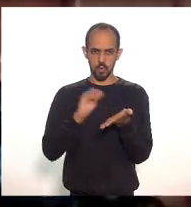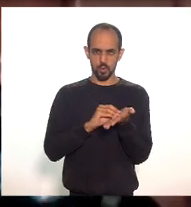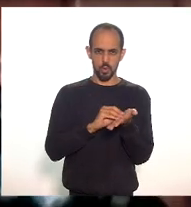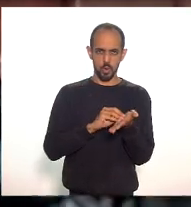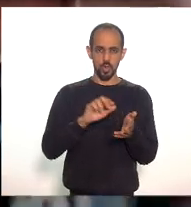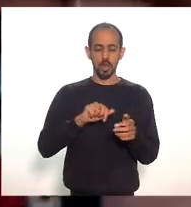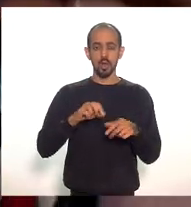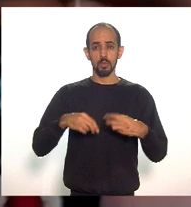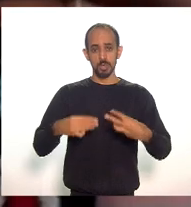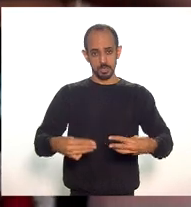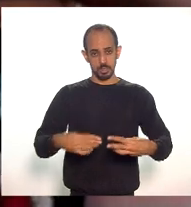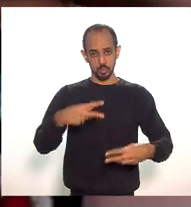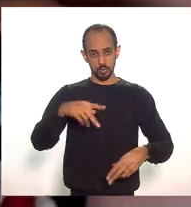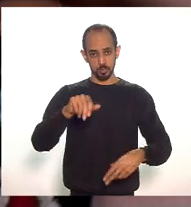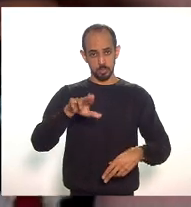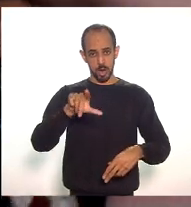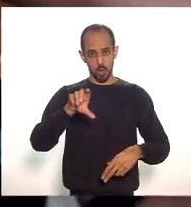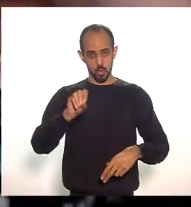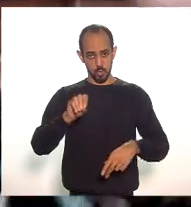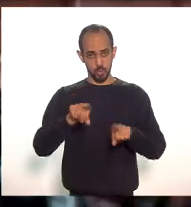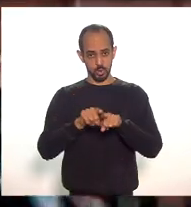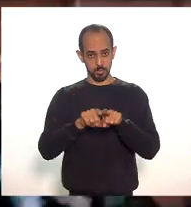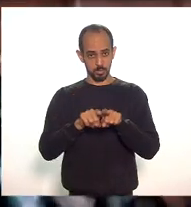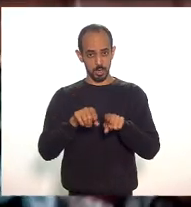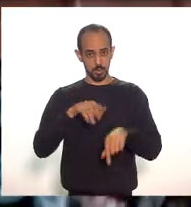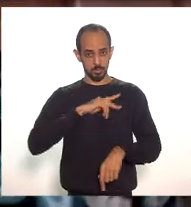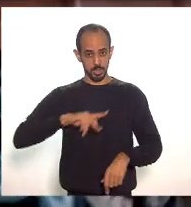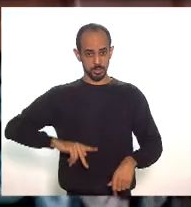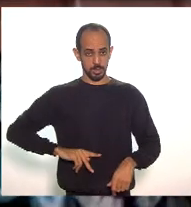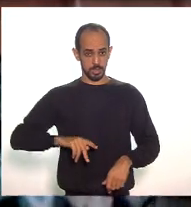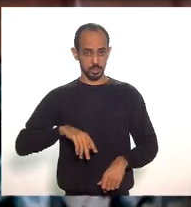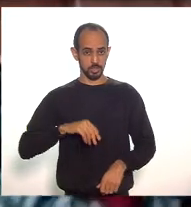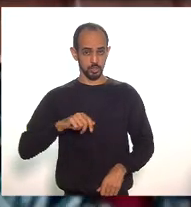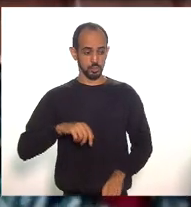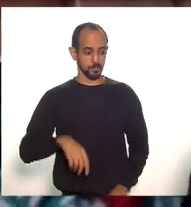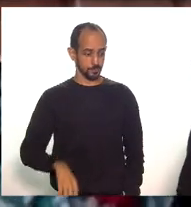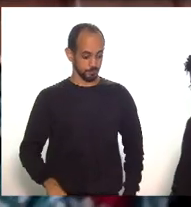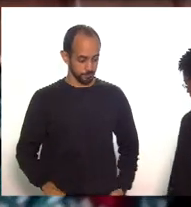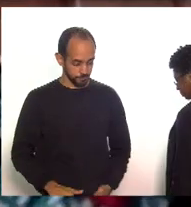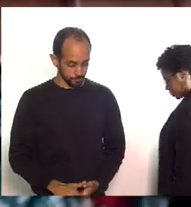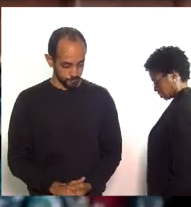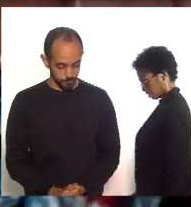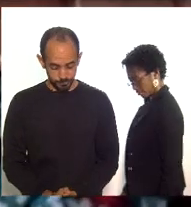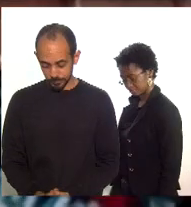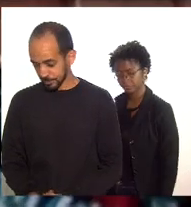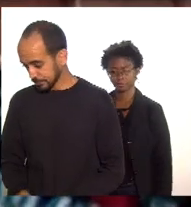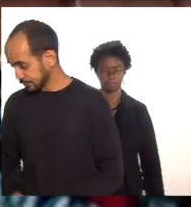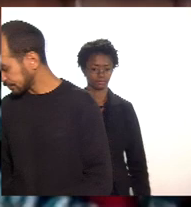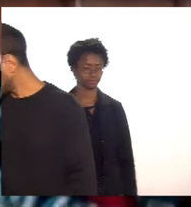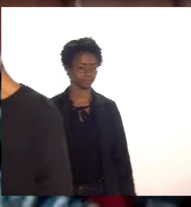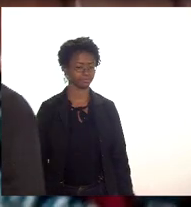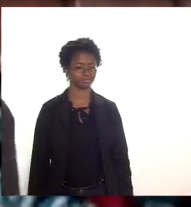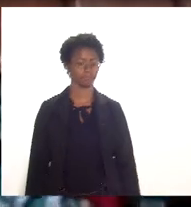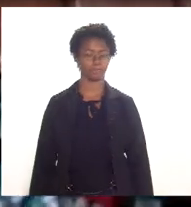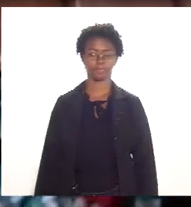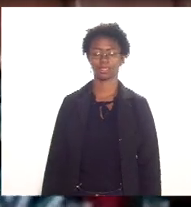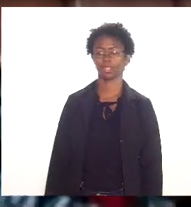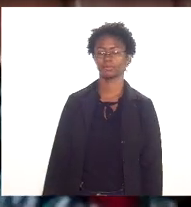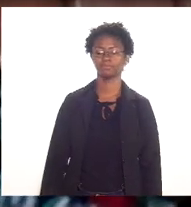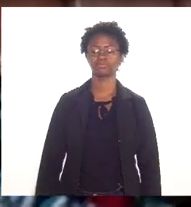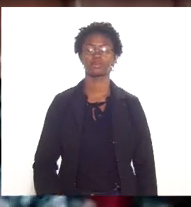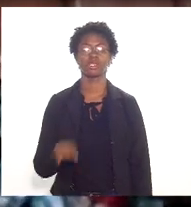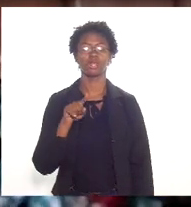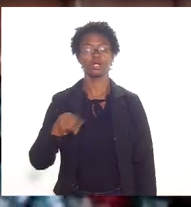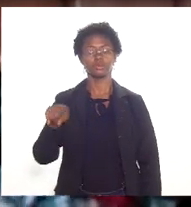que são aqui do Estado do Rio de Janeiro vem se conduzindo de forma extremamente aleivosa